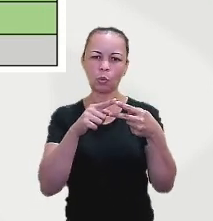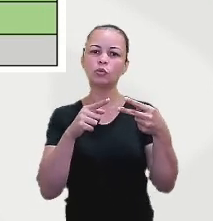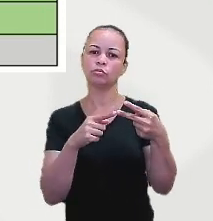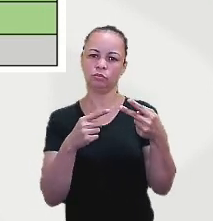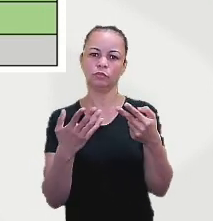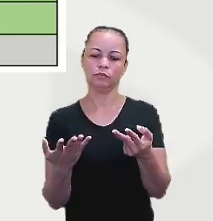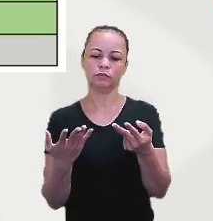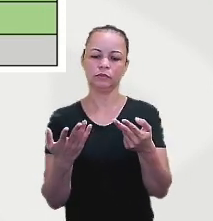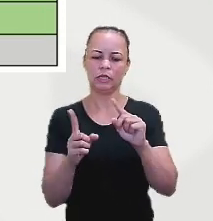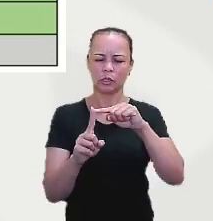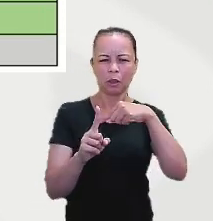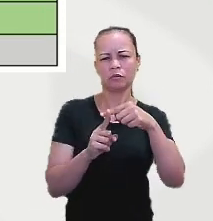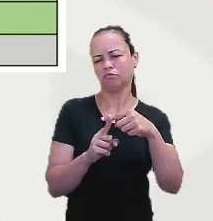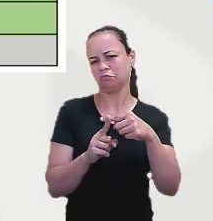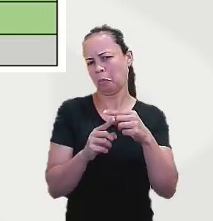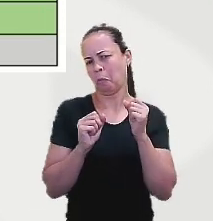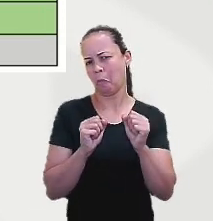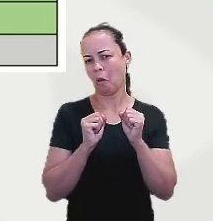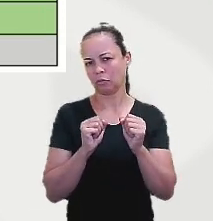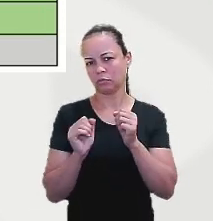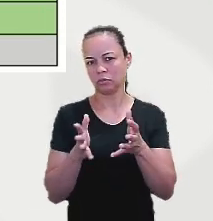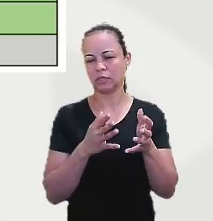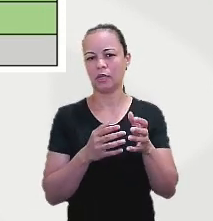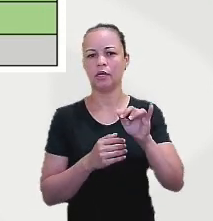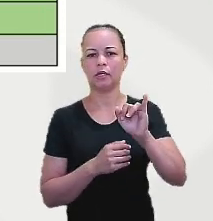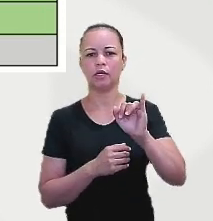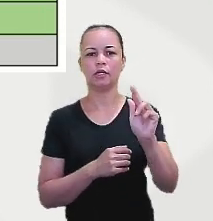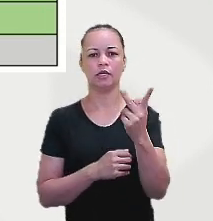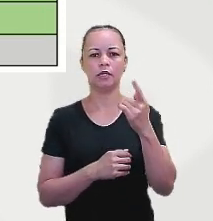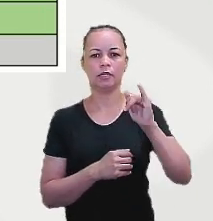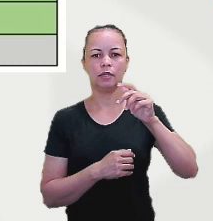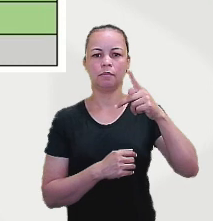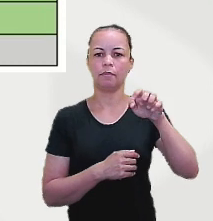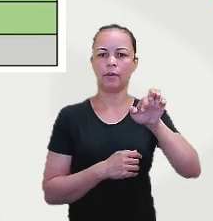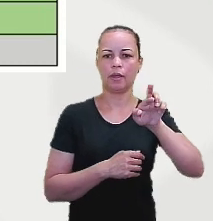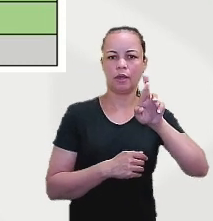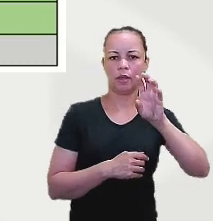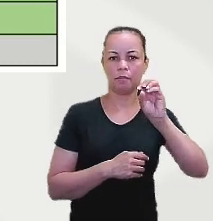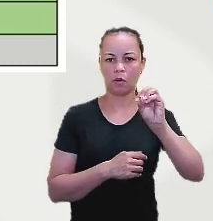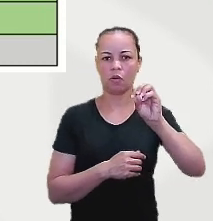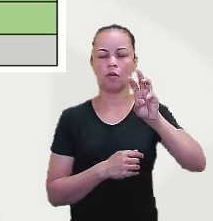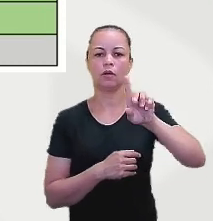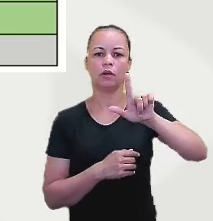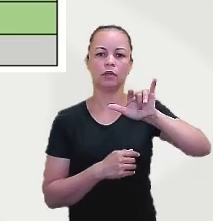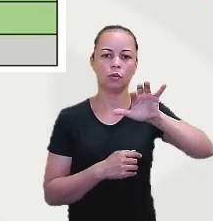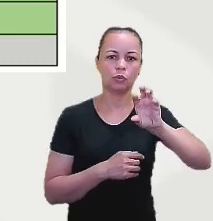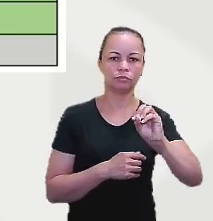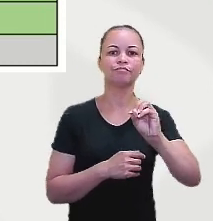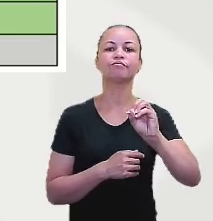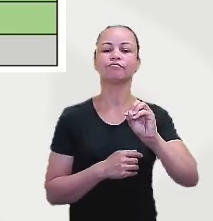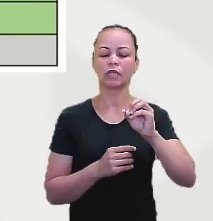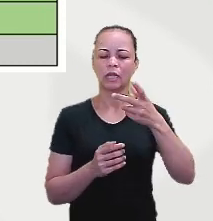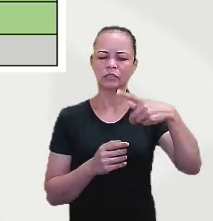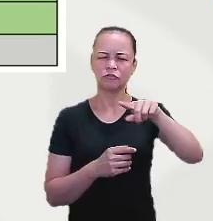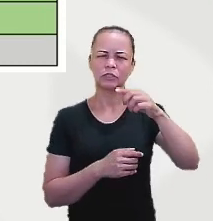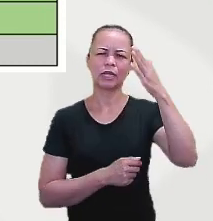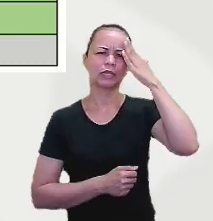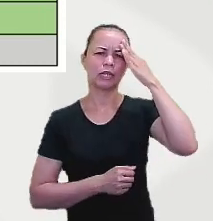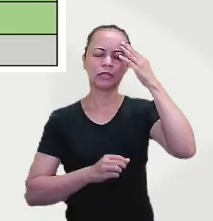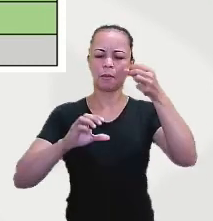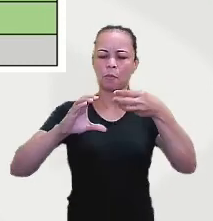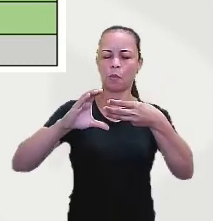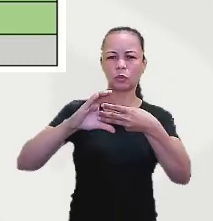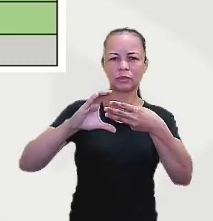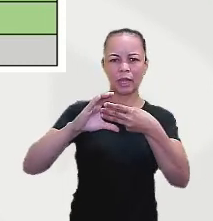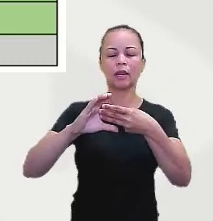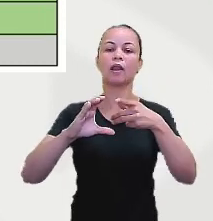mais até hiperbólico, aumentar essa visão. Qualquer célula, gente, que você entender por célula, ela vai ter que ter